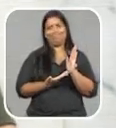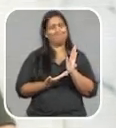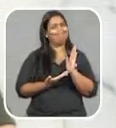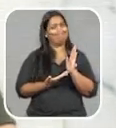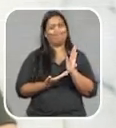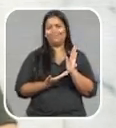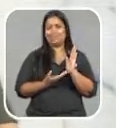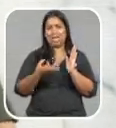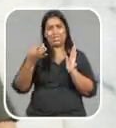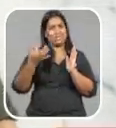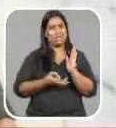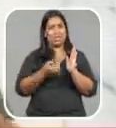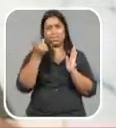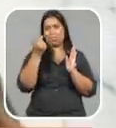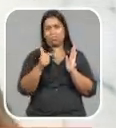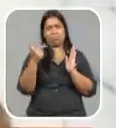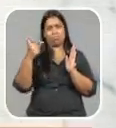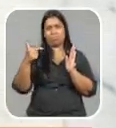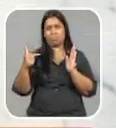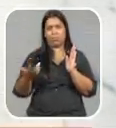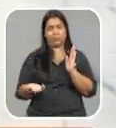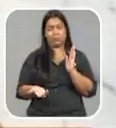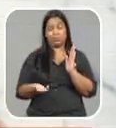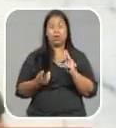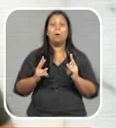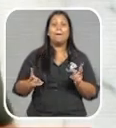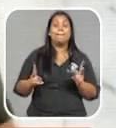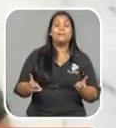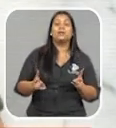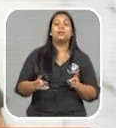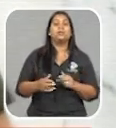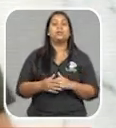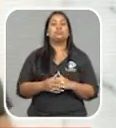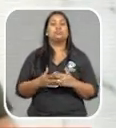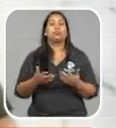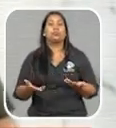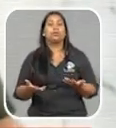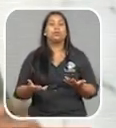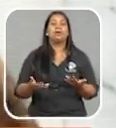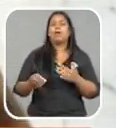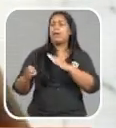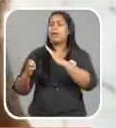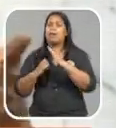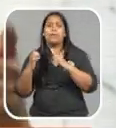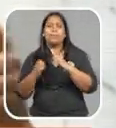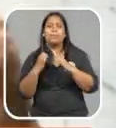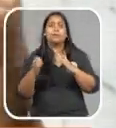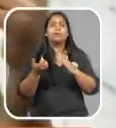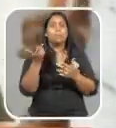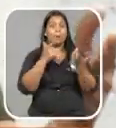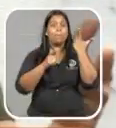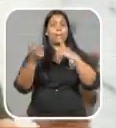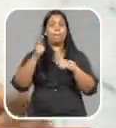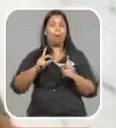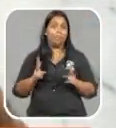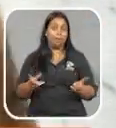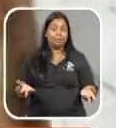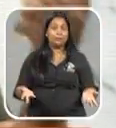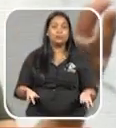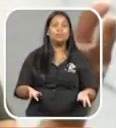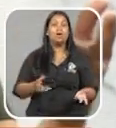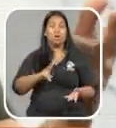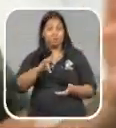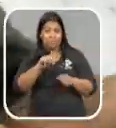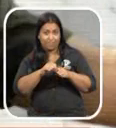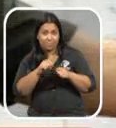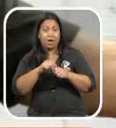Mesmo que as empresas ganhem, a tendência é que as mesmas empresas ganhassem. Mas você faz a renovação do contrato, você faz o ajuste, você faz